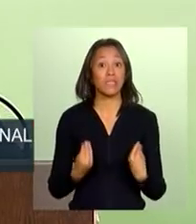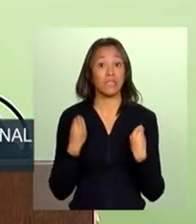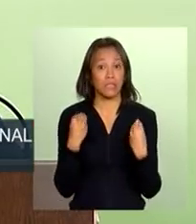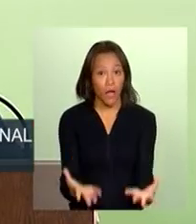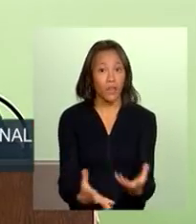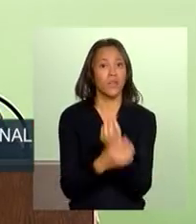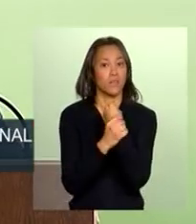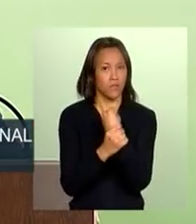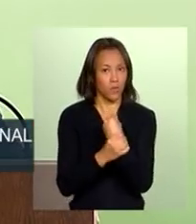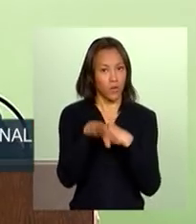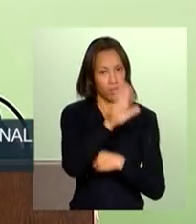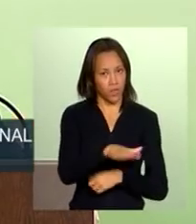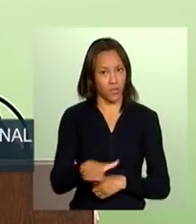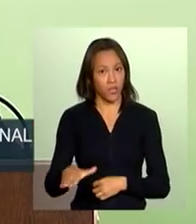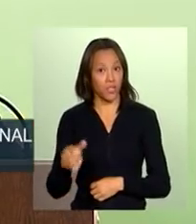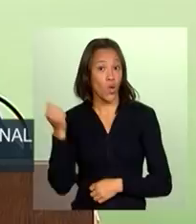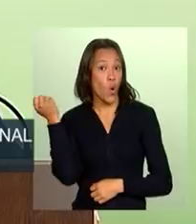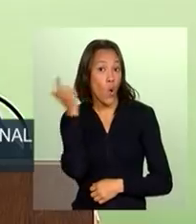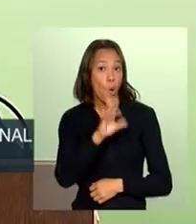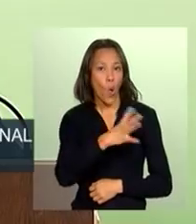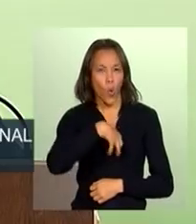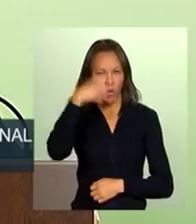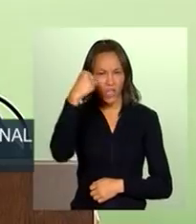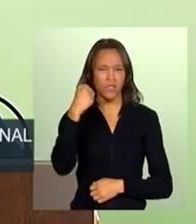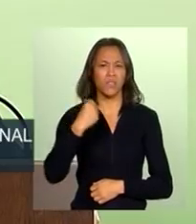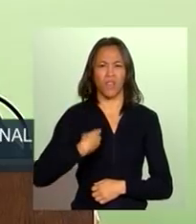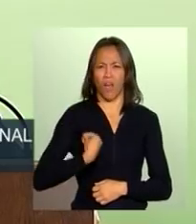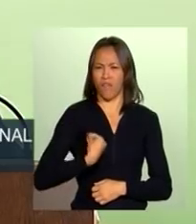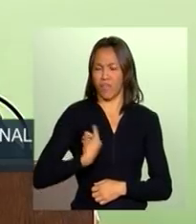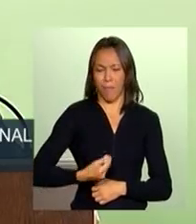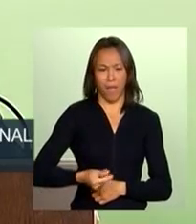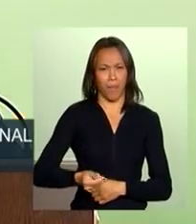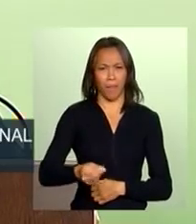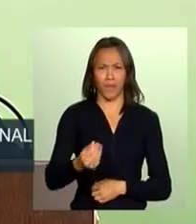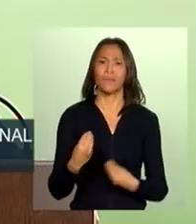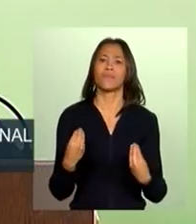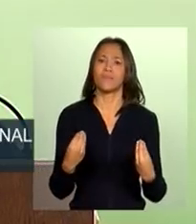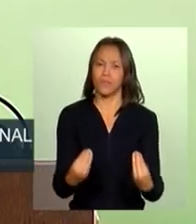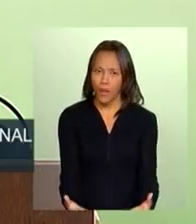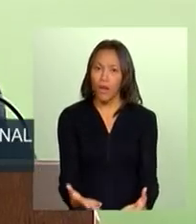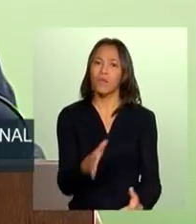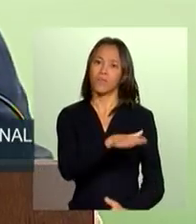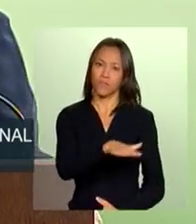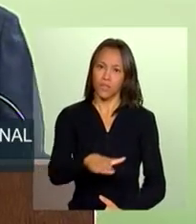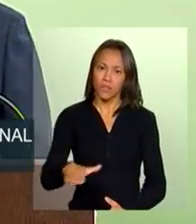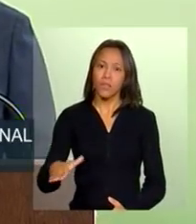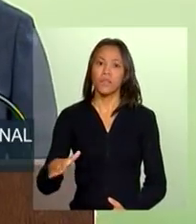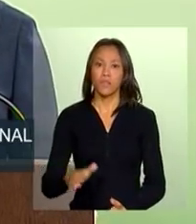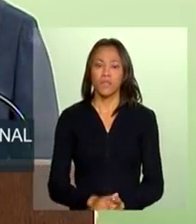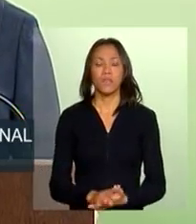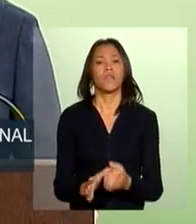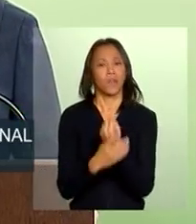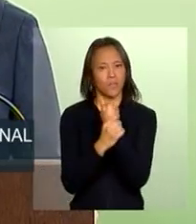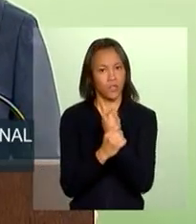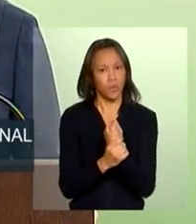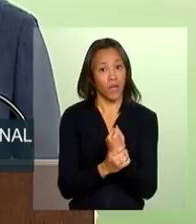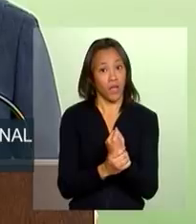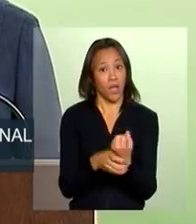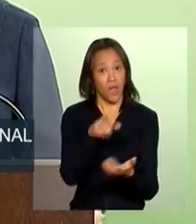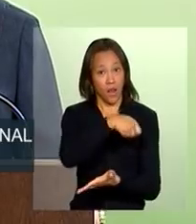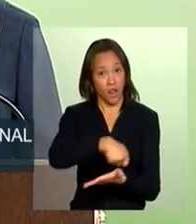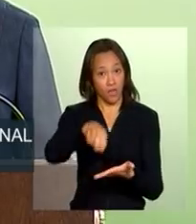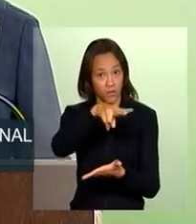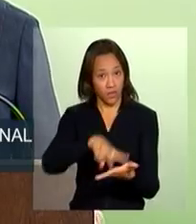a elas conquistas ao longo da vida sem garantir essa alfabetização em idade